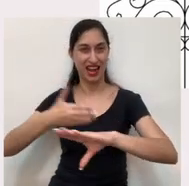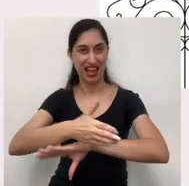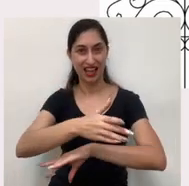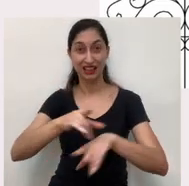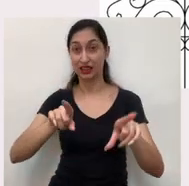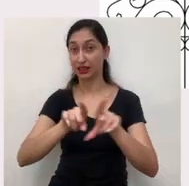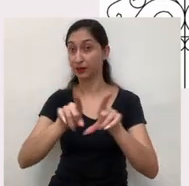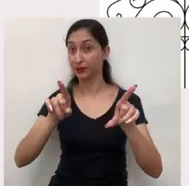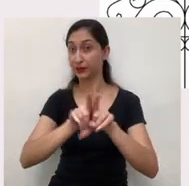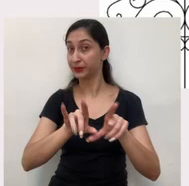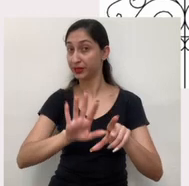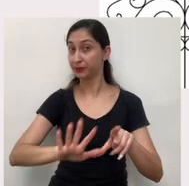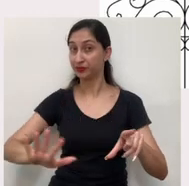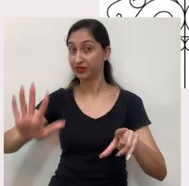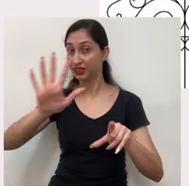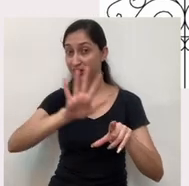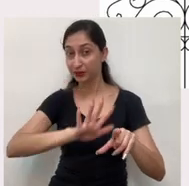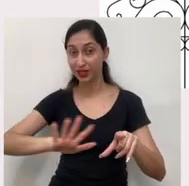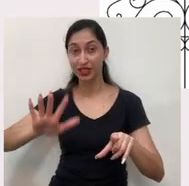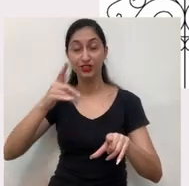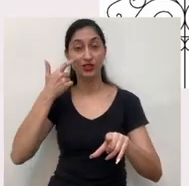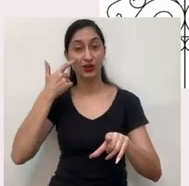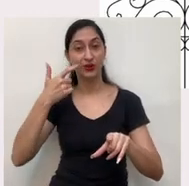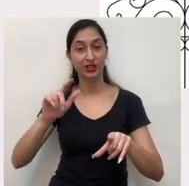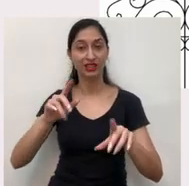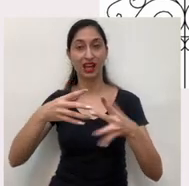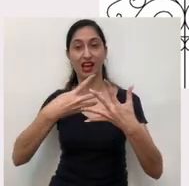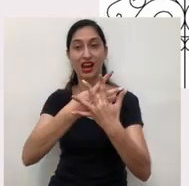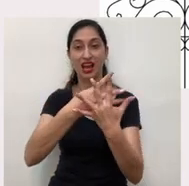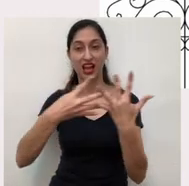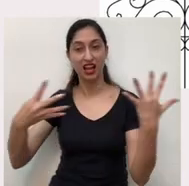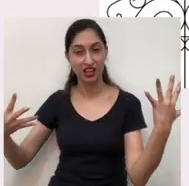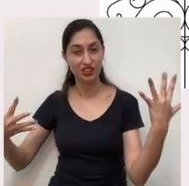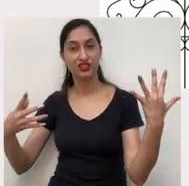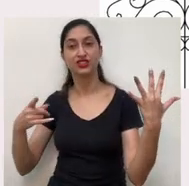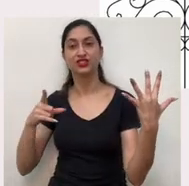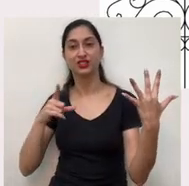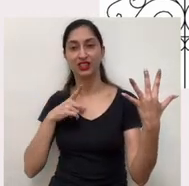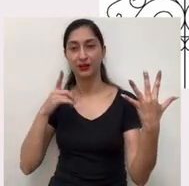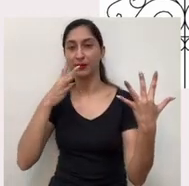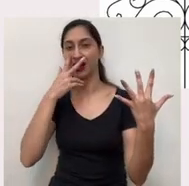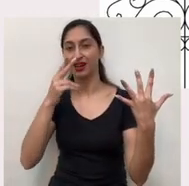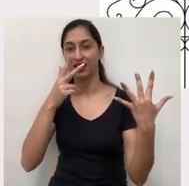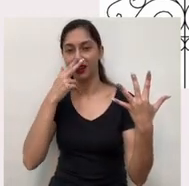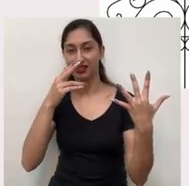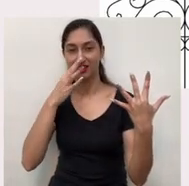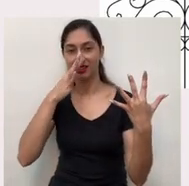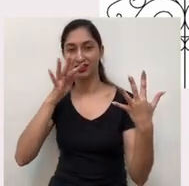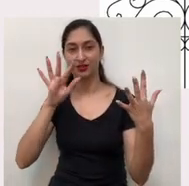imagem da grade lá do Victoria and Albert, né? De uma espécie de retalho, né?